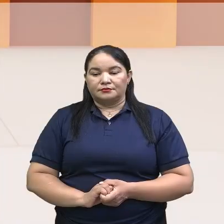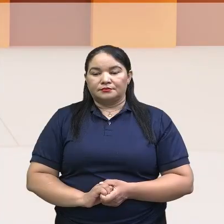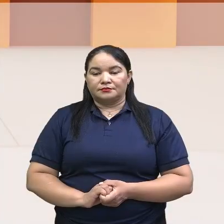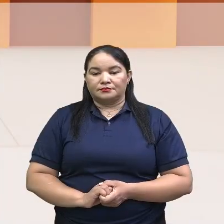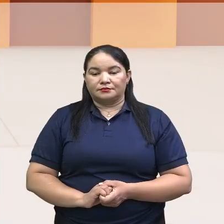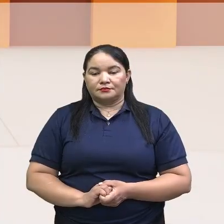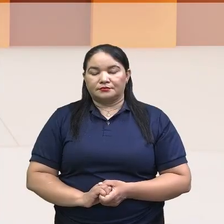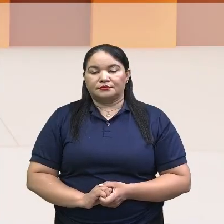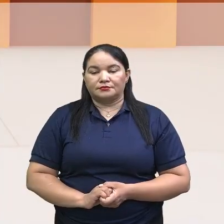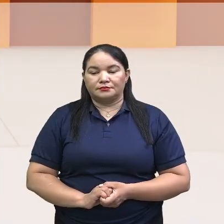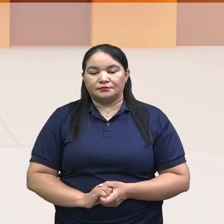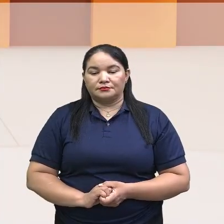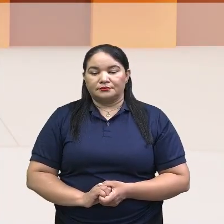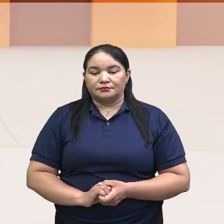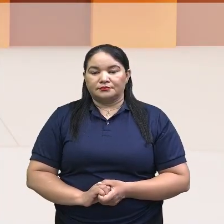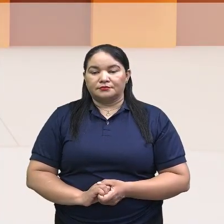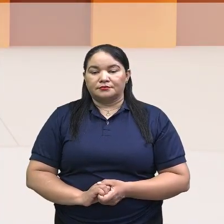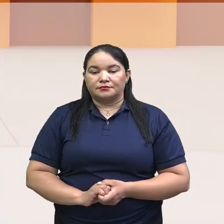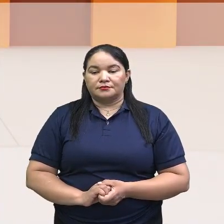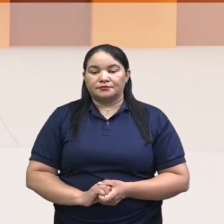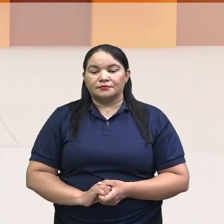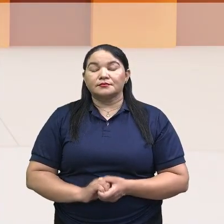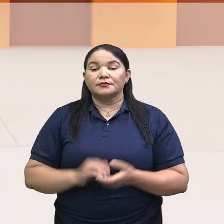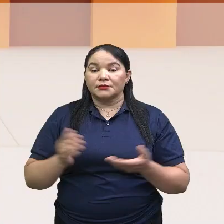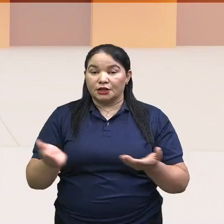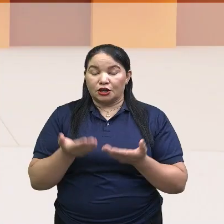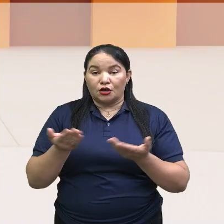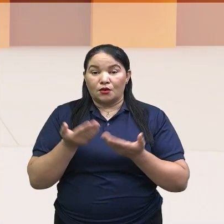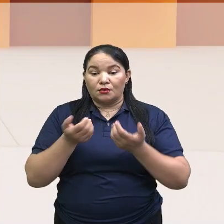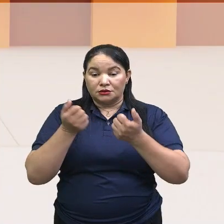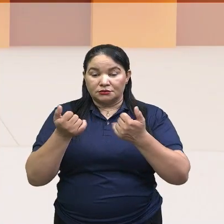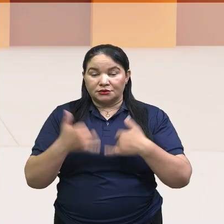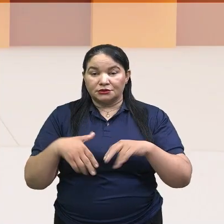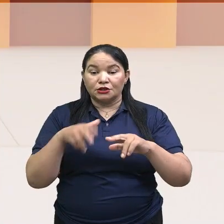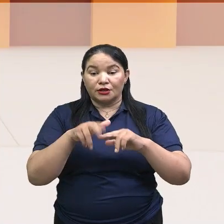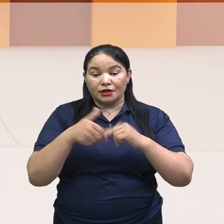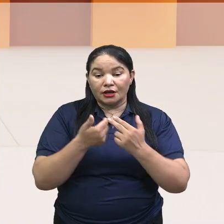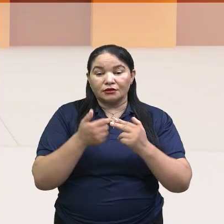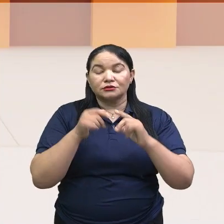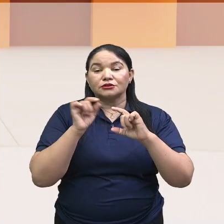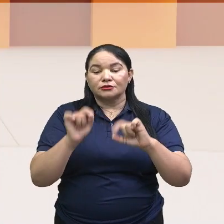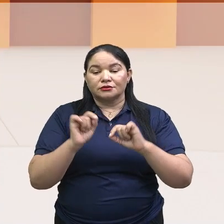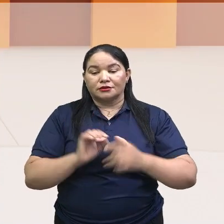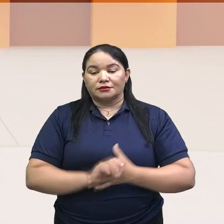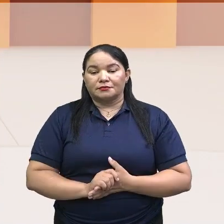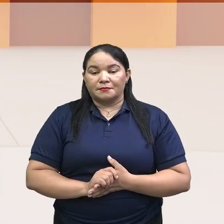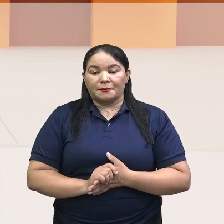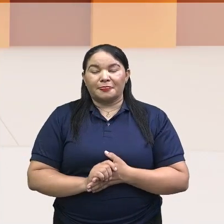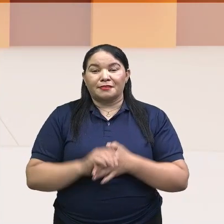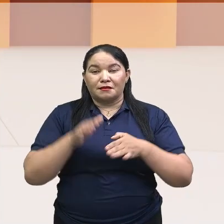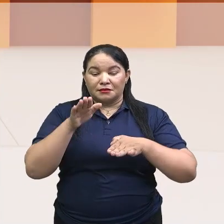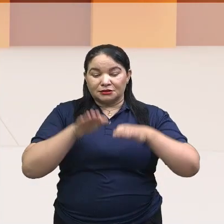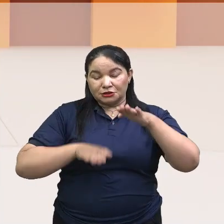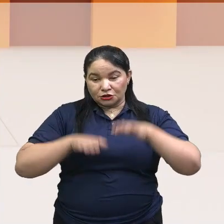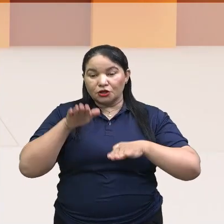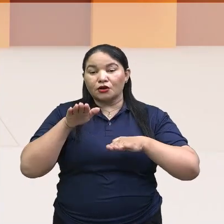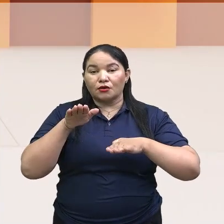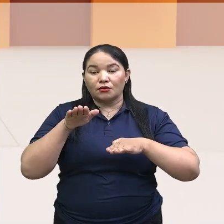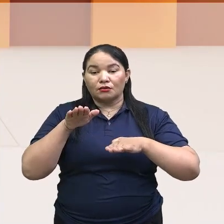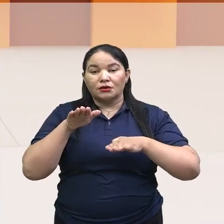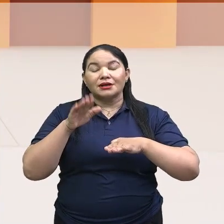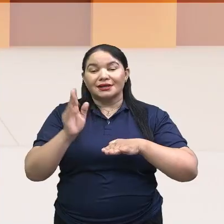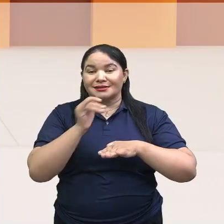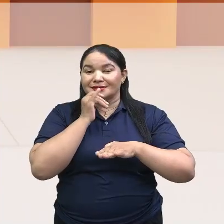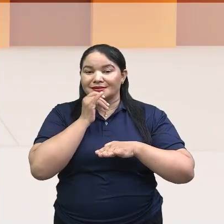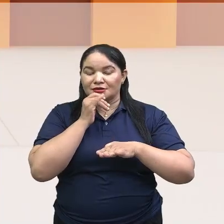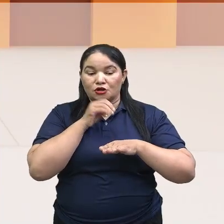Muito bem, então vamos falar das causas, né? Uma delas é o acesso da desigualdade, por exemplo, a questão da